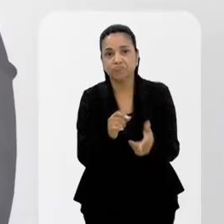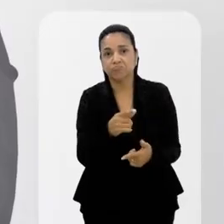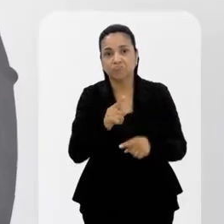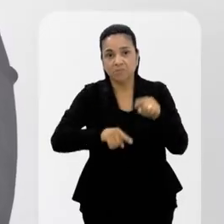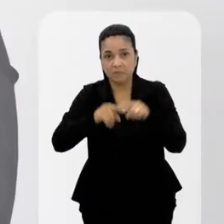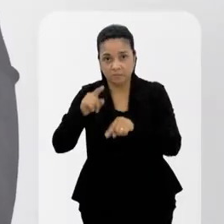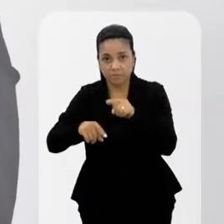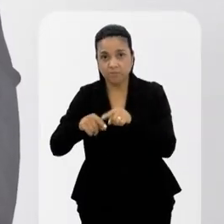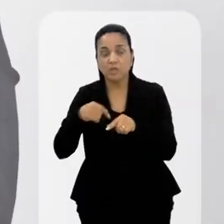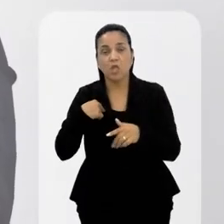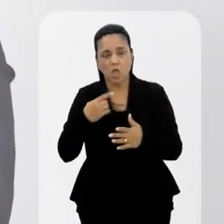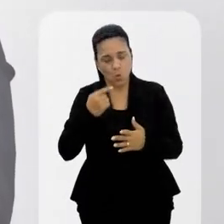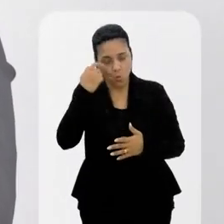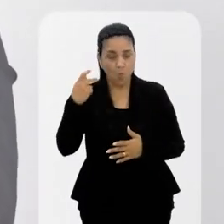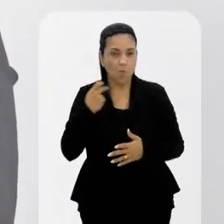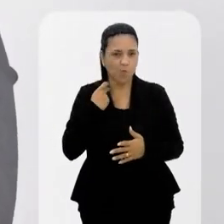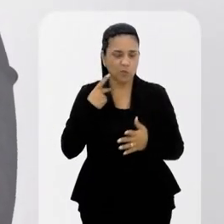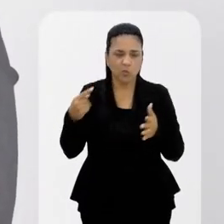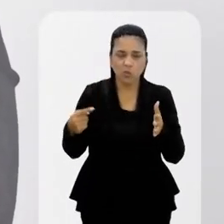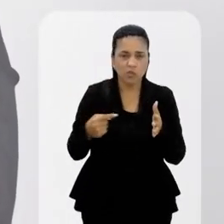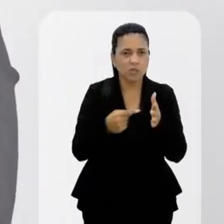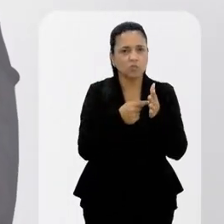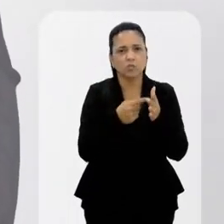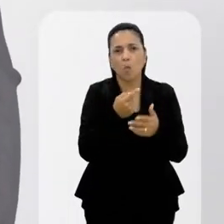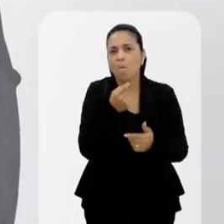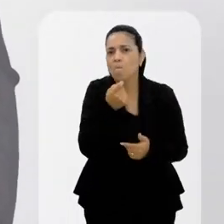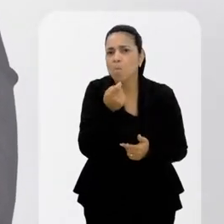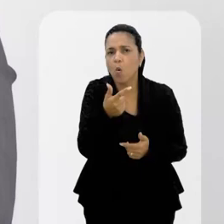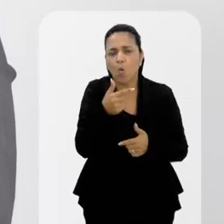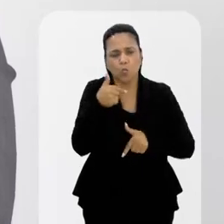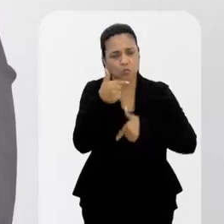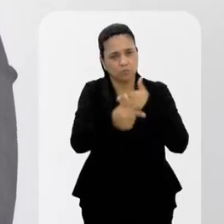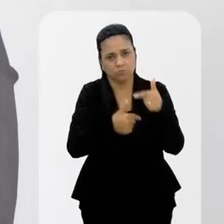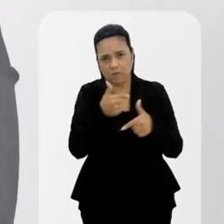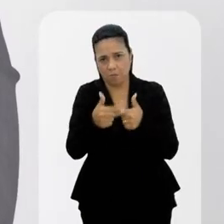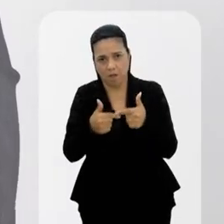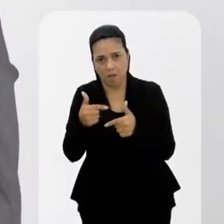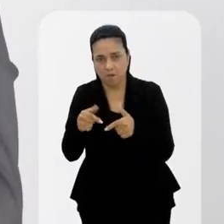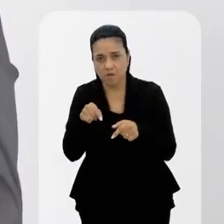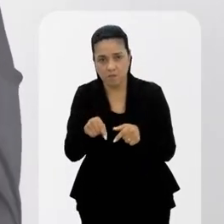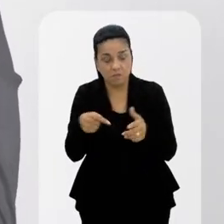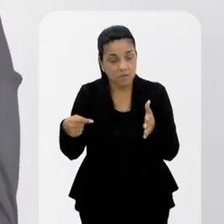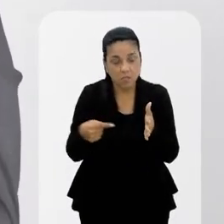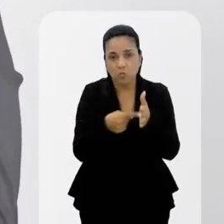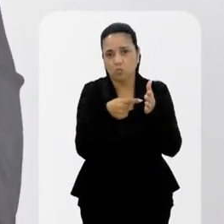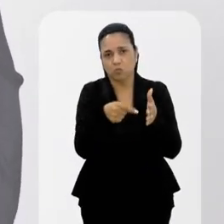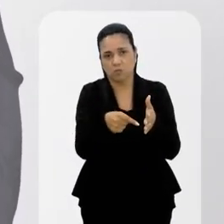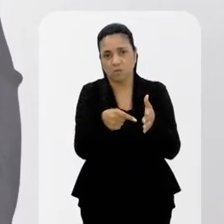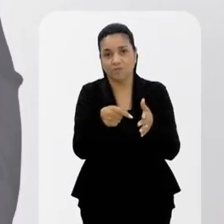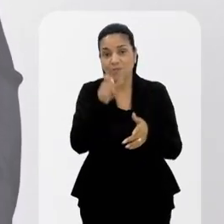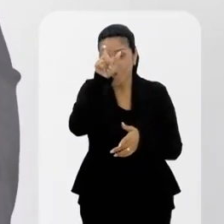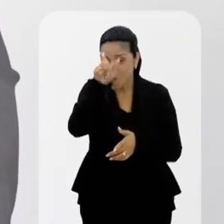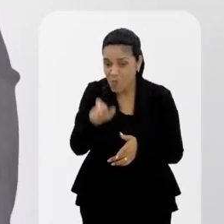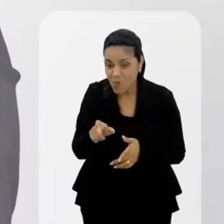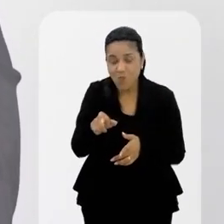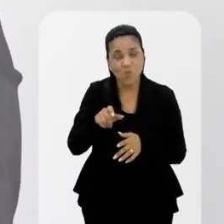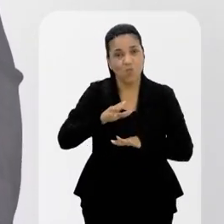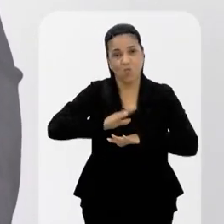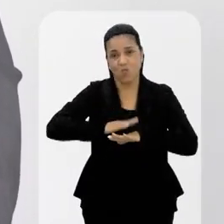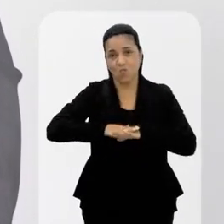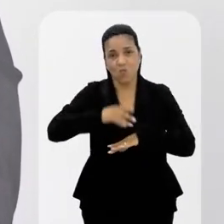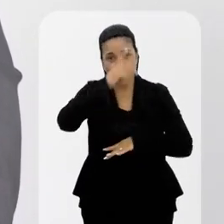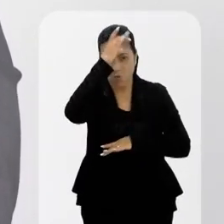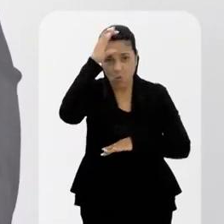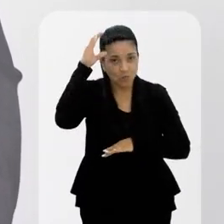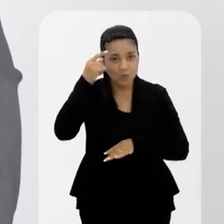vou ser muito sincero, eu denunciei muito pouco, foram muito poucas denúncias, porque o próprio consumidor não sabe disso.